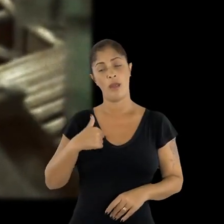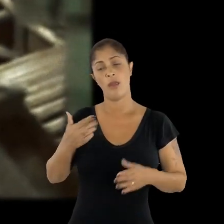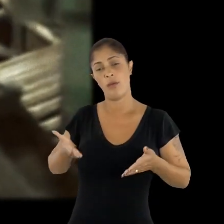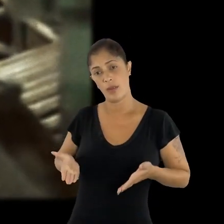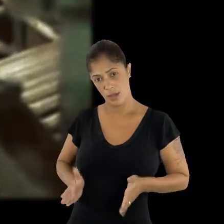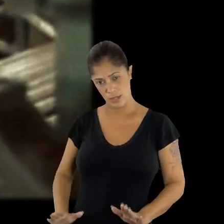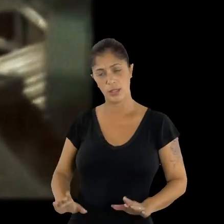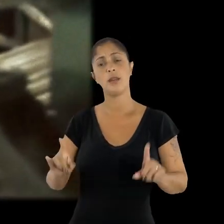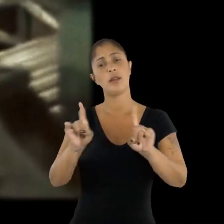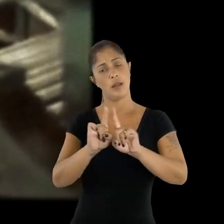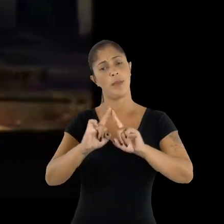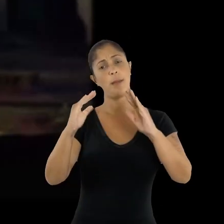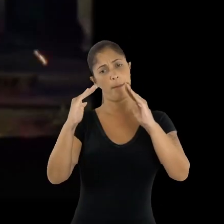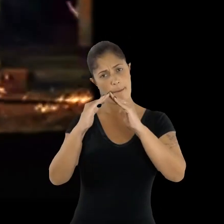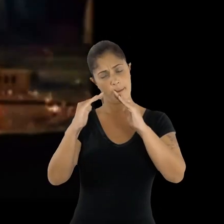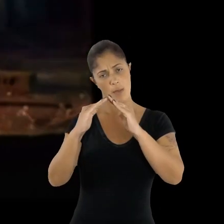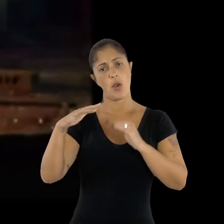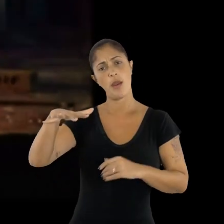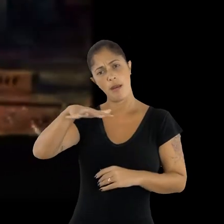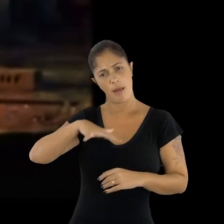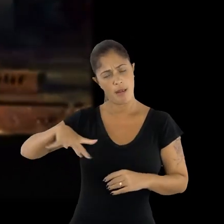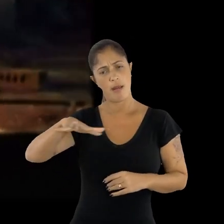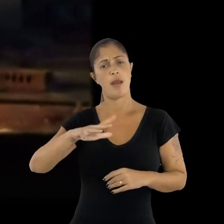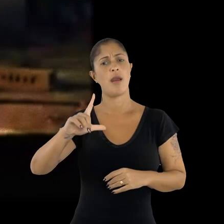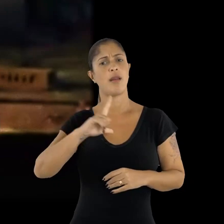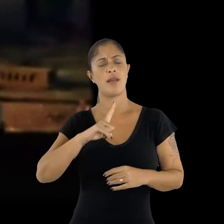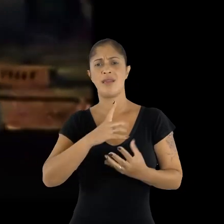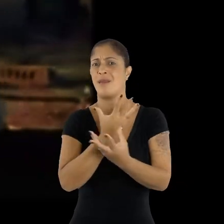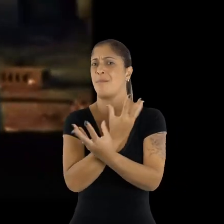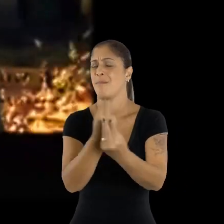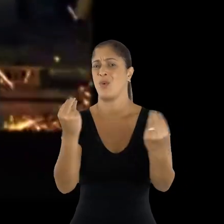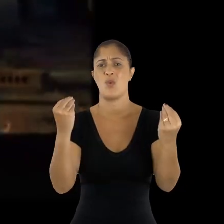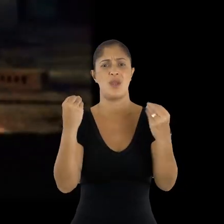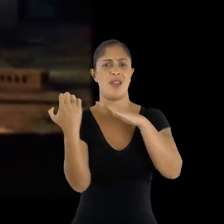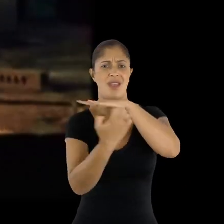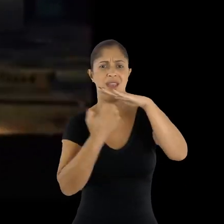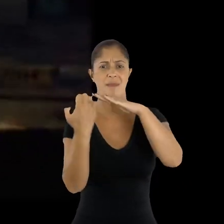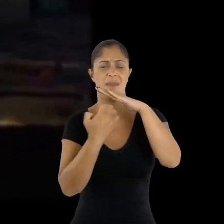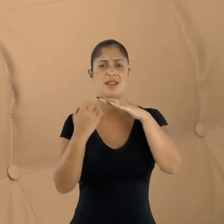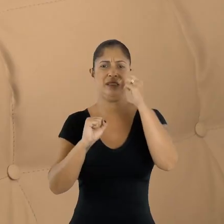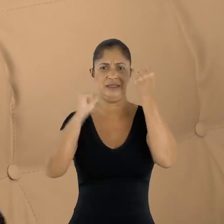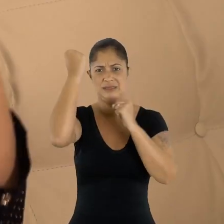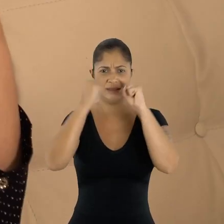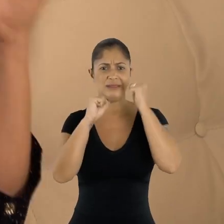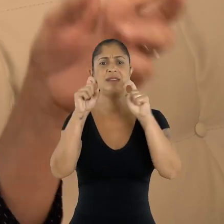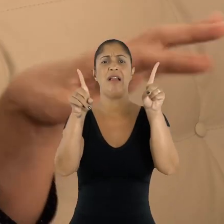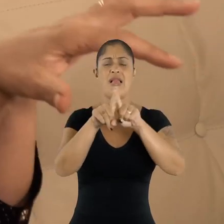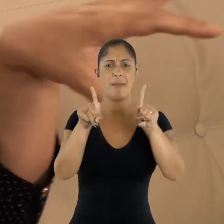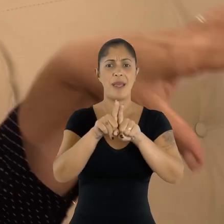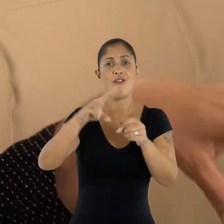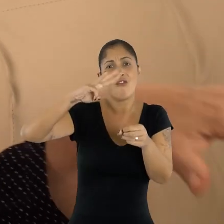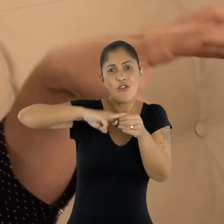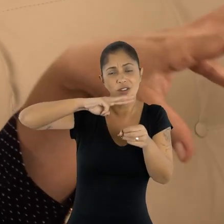Eu nasci e moro numa região cercada por empresas metalúrgicas. Volkswagen, a